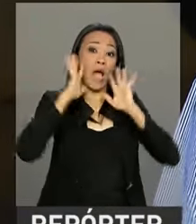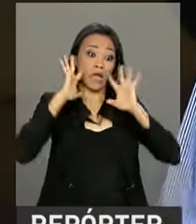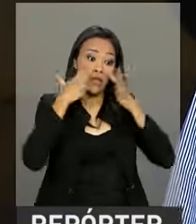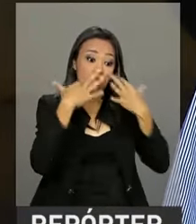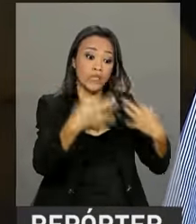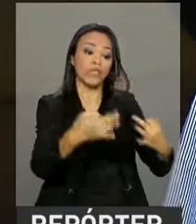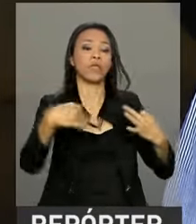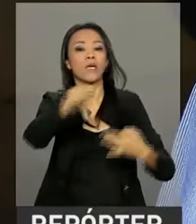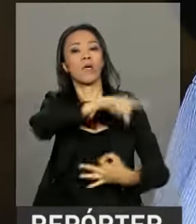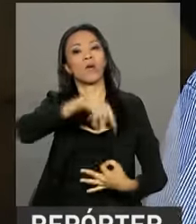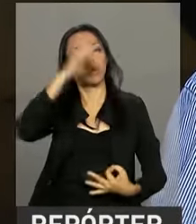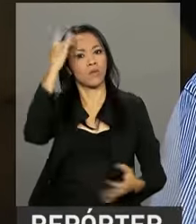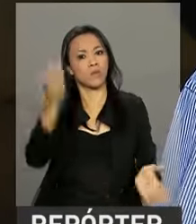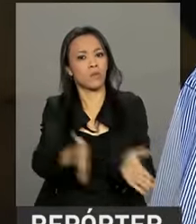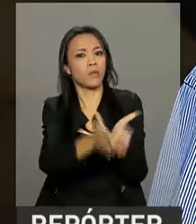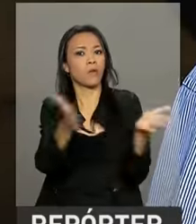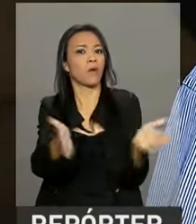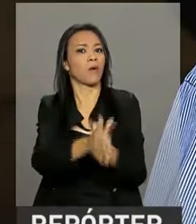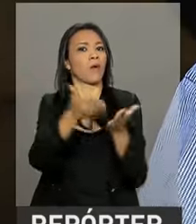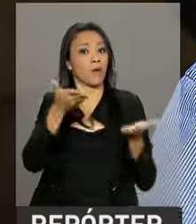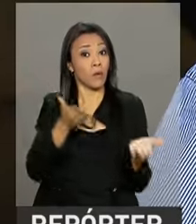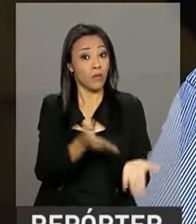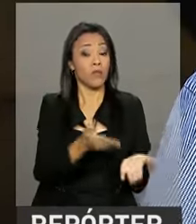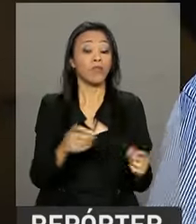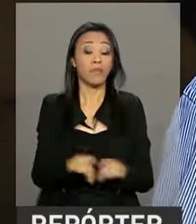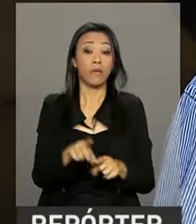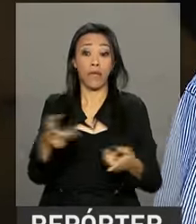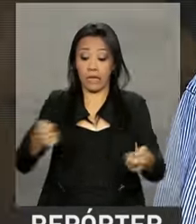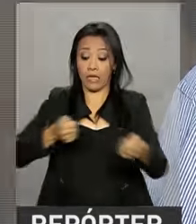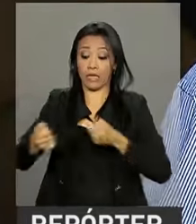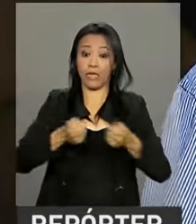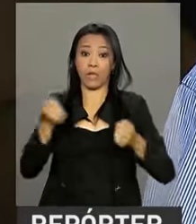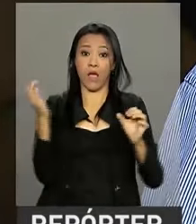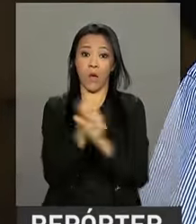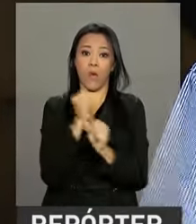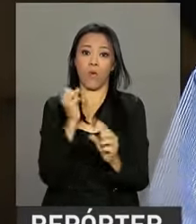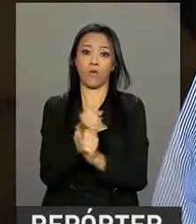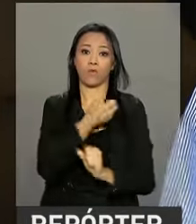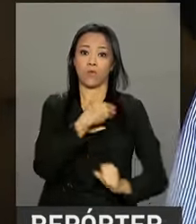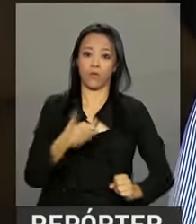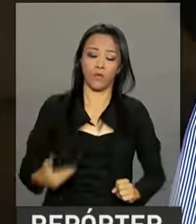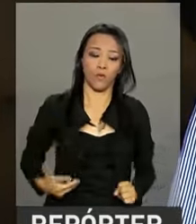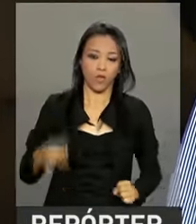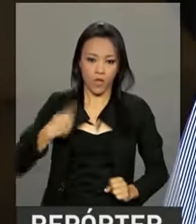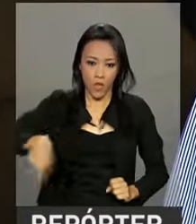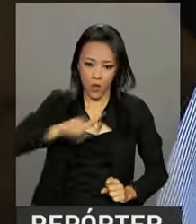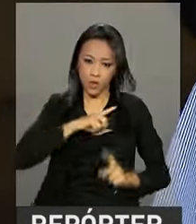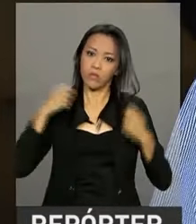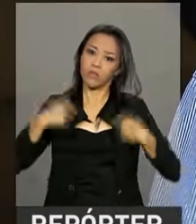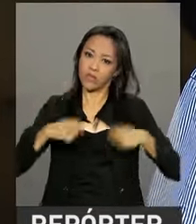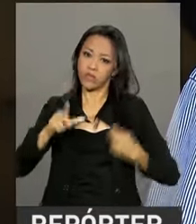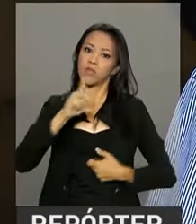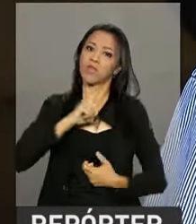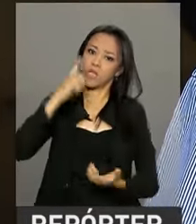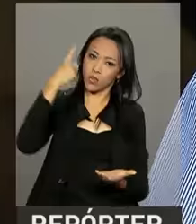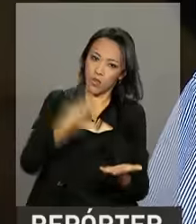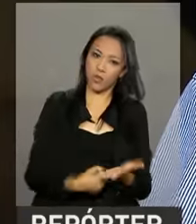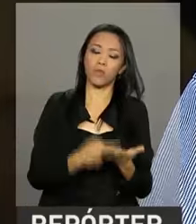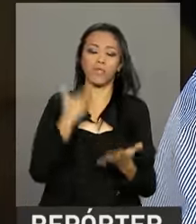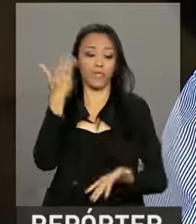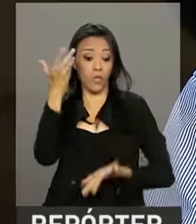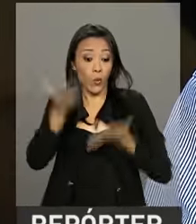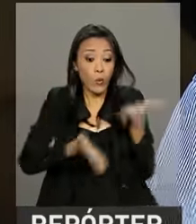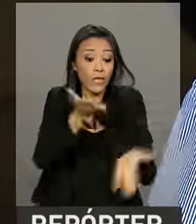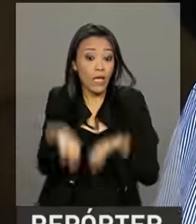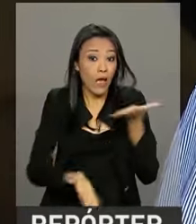vulneráveis e também evidentemente o equilíbrio das contas públicas é preciso que a gente tenha essa responsabilidade esse cuidado e fazer